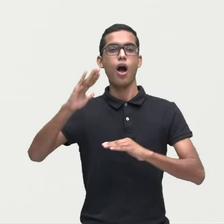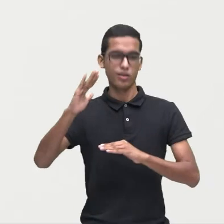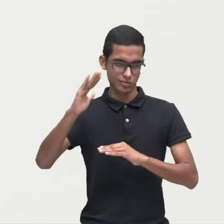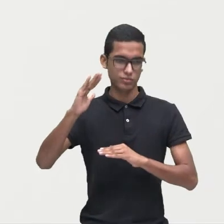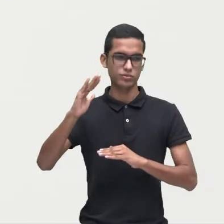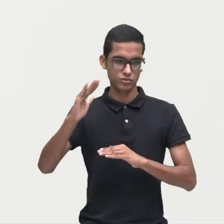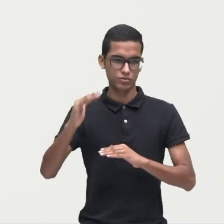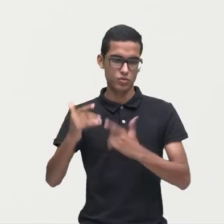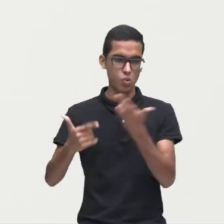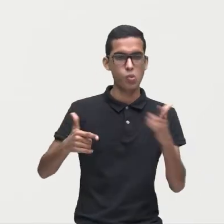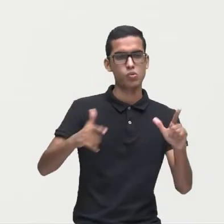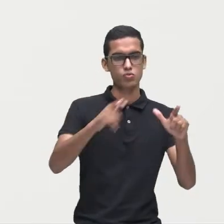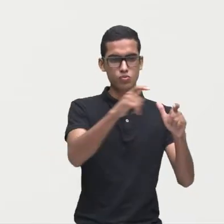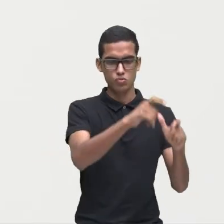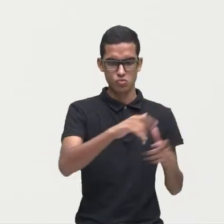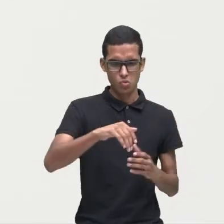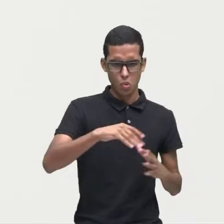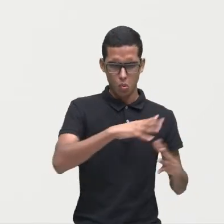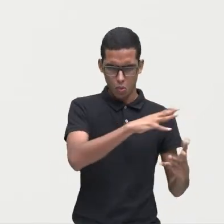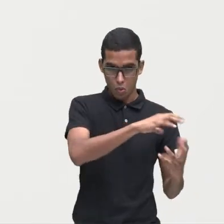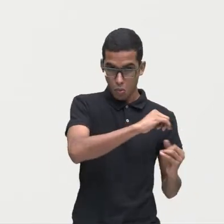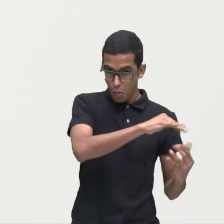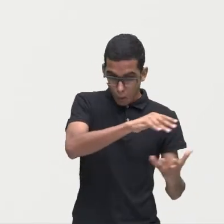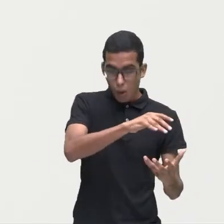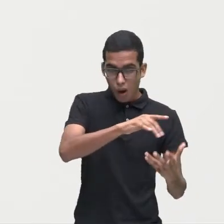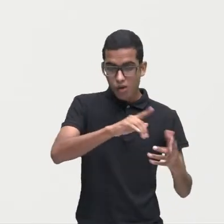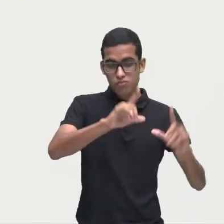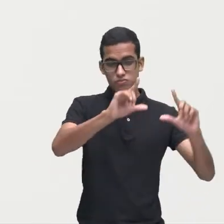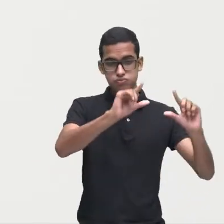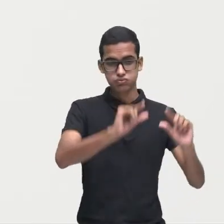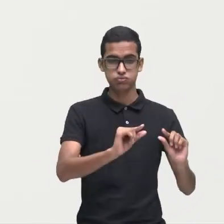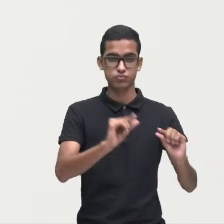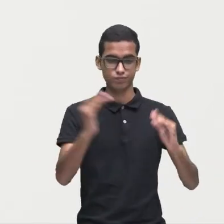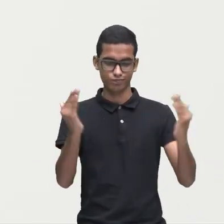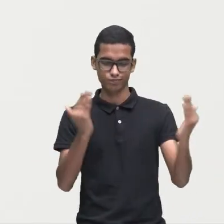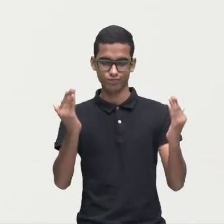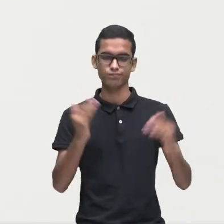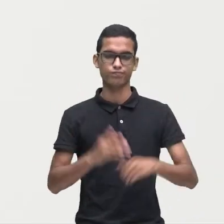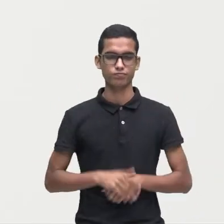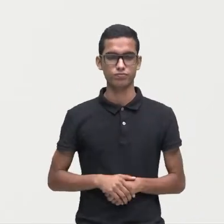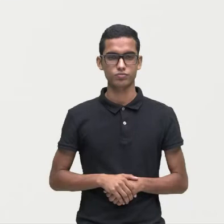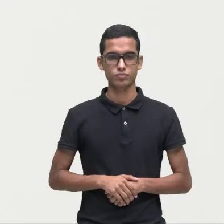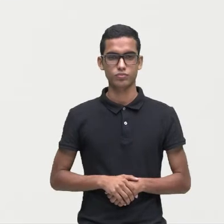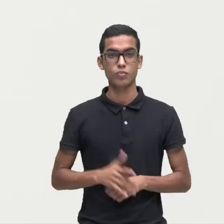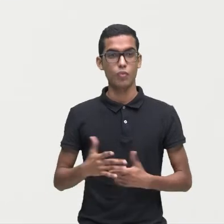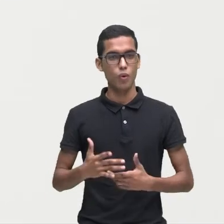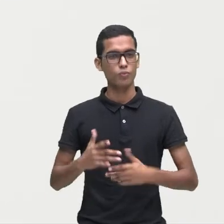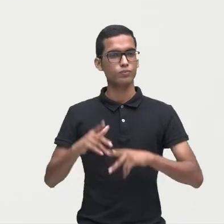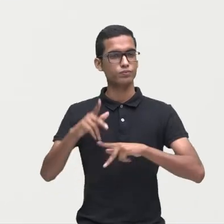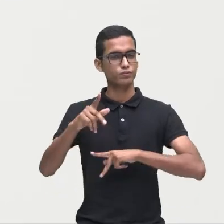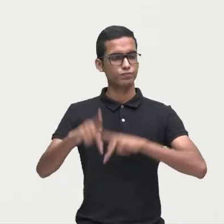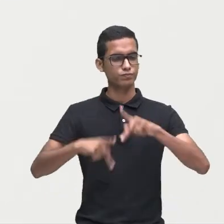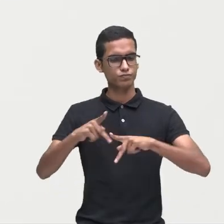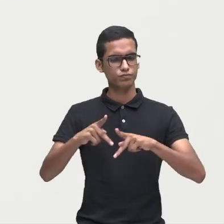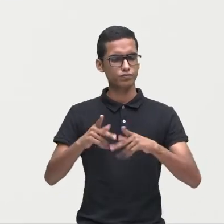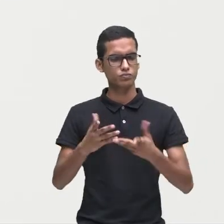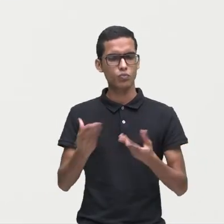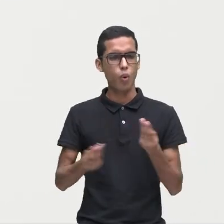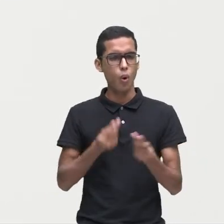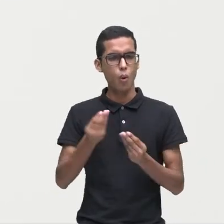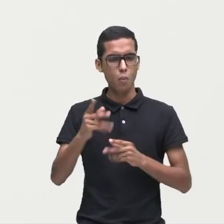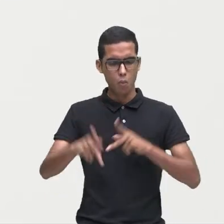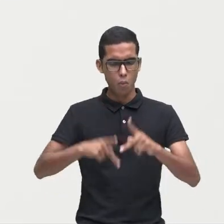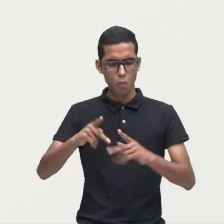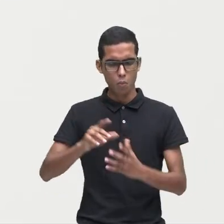Bom, a distribuição da população no Brasil. Como eu falei para vocês, é muito desigual a nossa distribuição